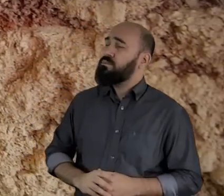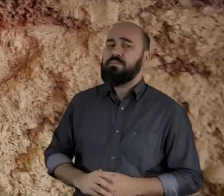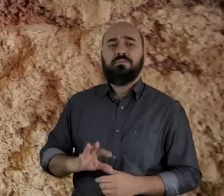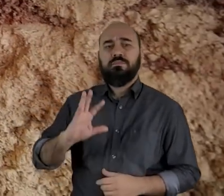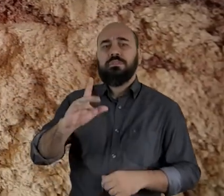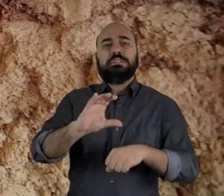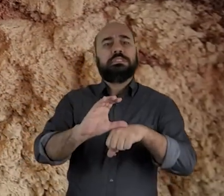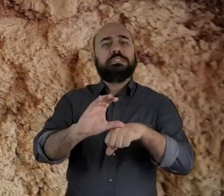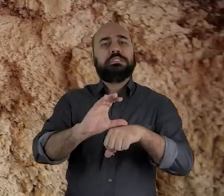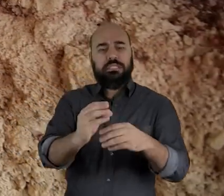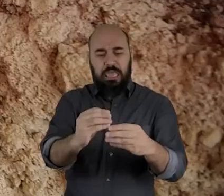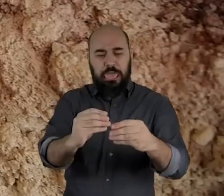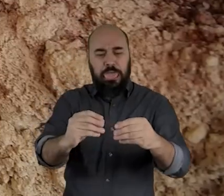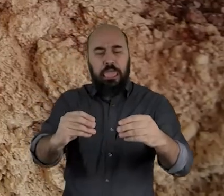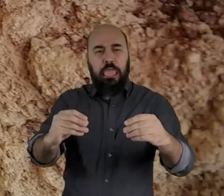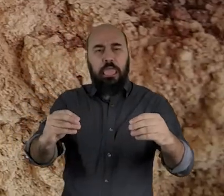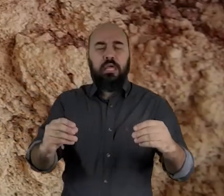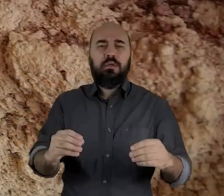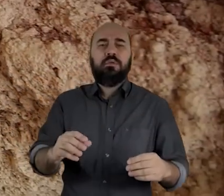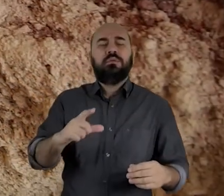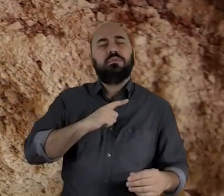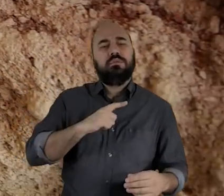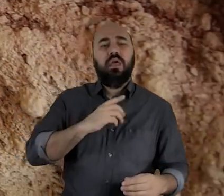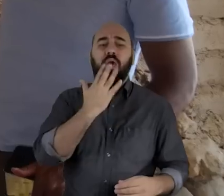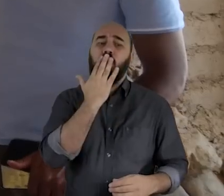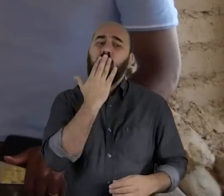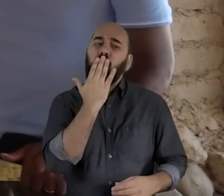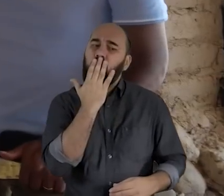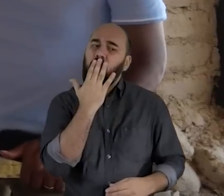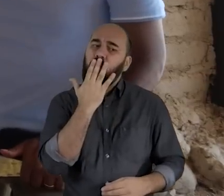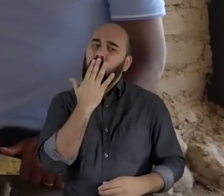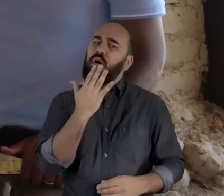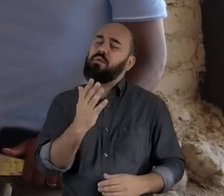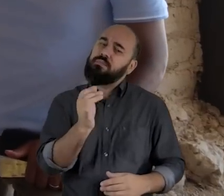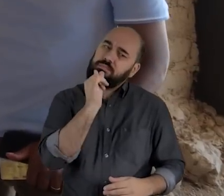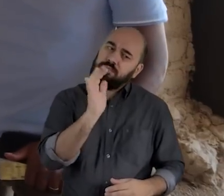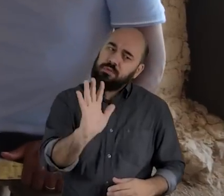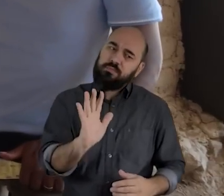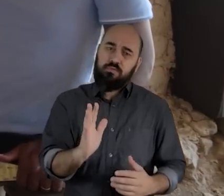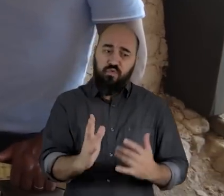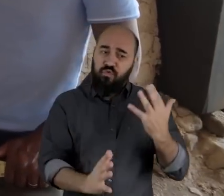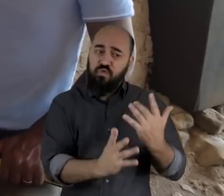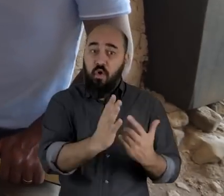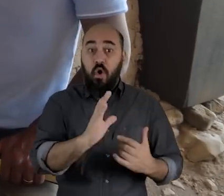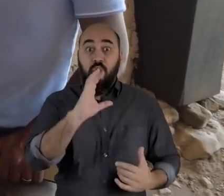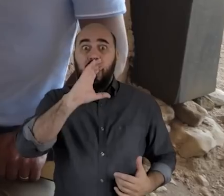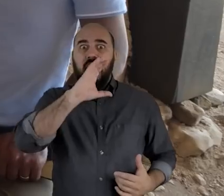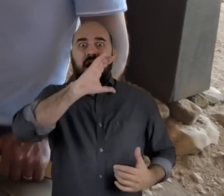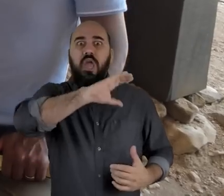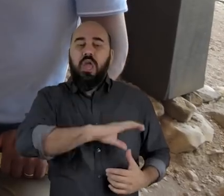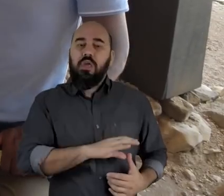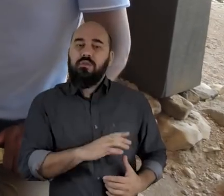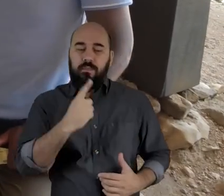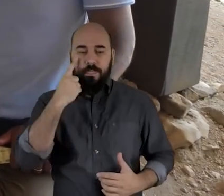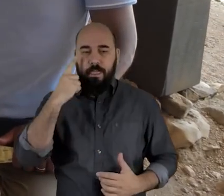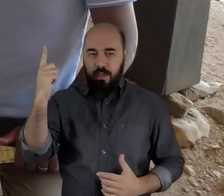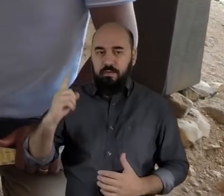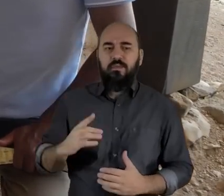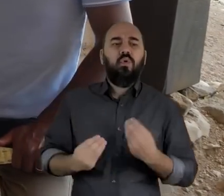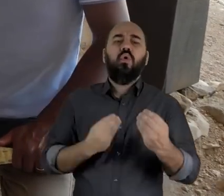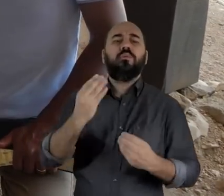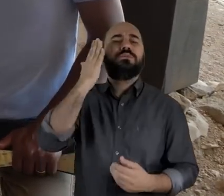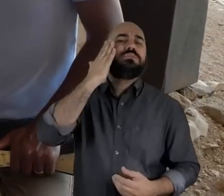cinza. E tem mais algo também, né, da cor, que mostra a questão de temperatura. O que a gente pode ler mais arqueologicamente